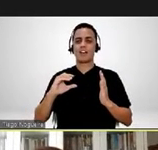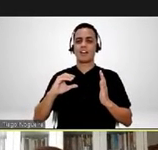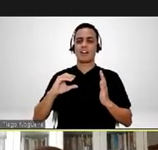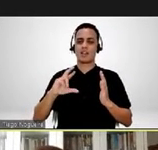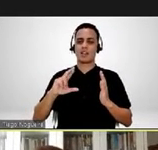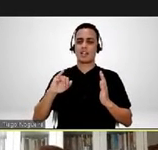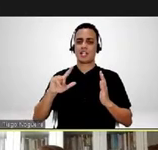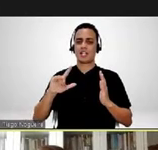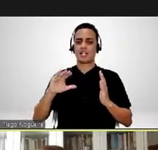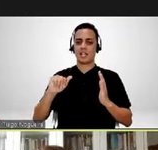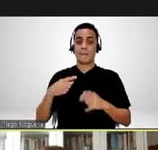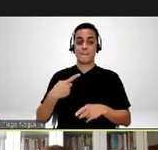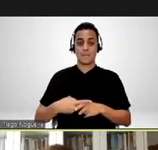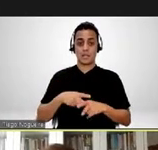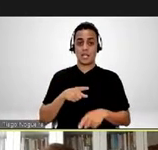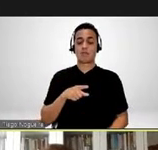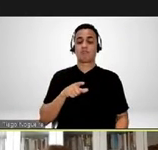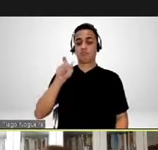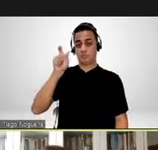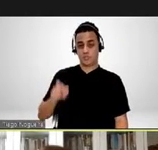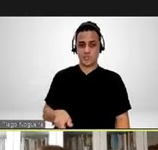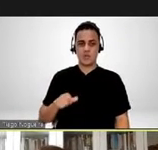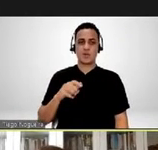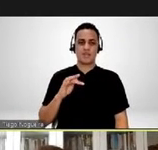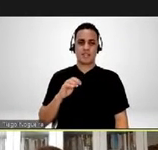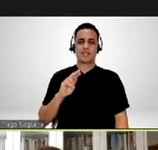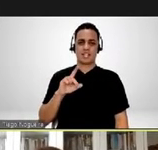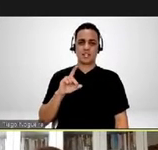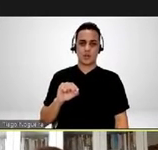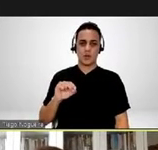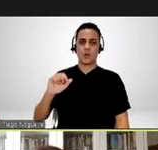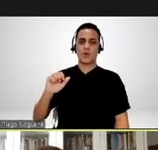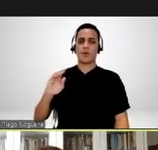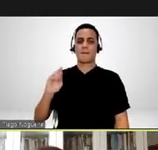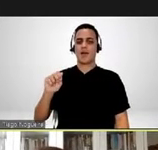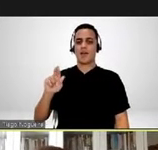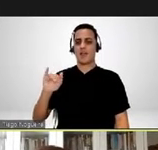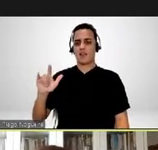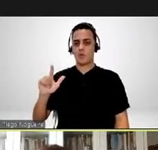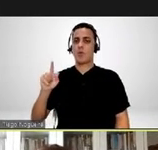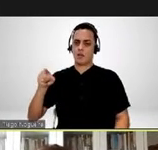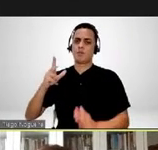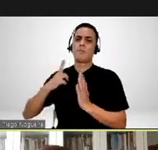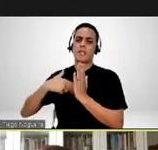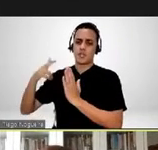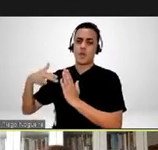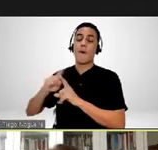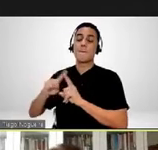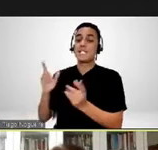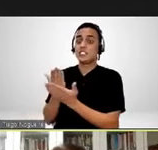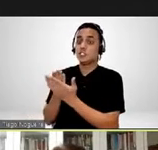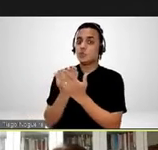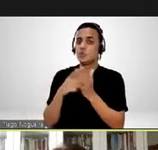de desenhista e pintor, é um grande pesquisador dos materiais e técnicas.